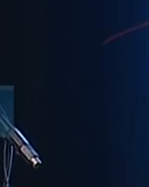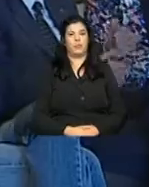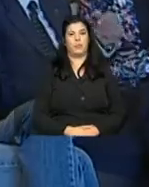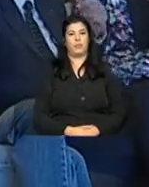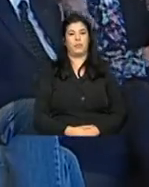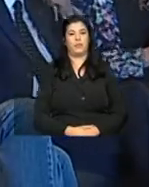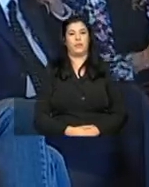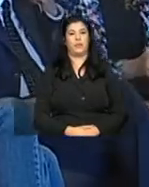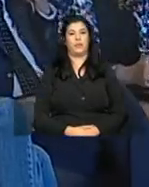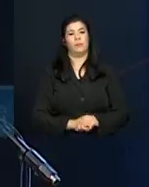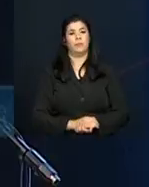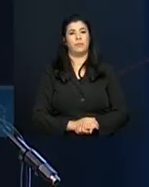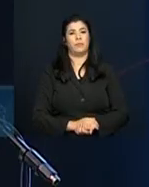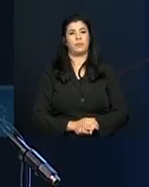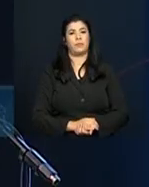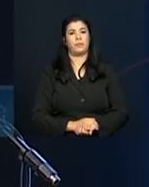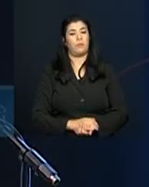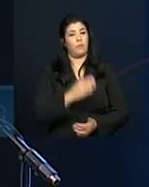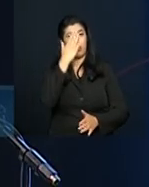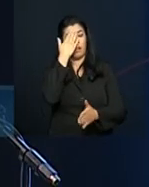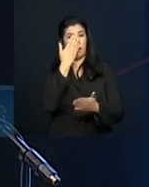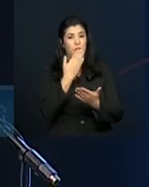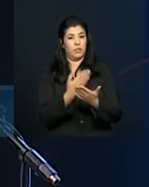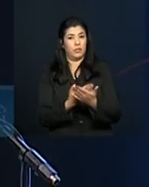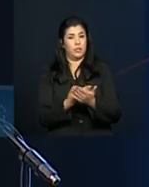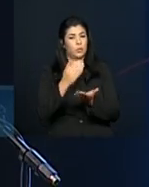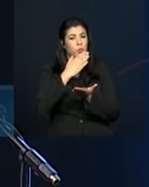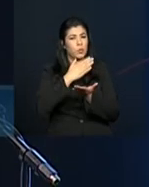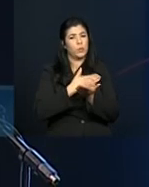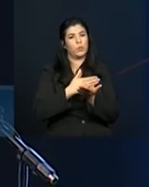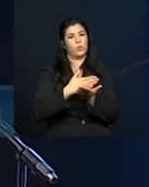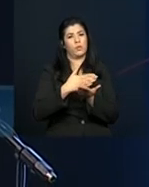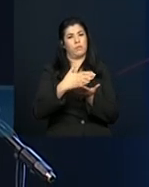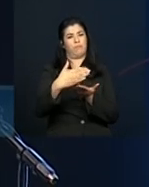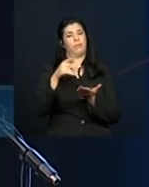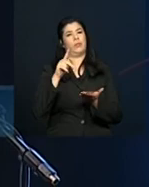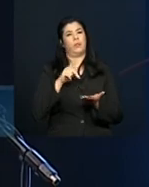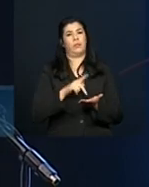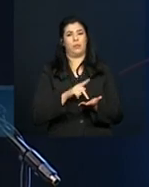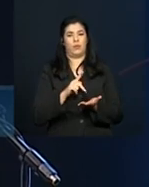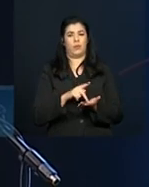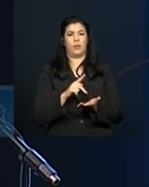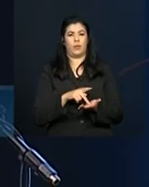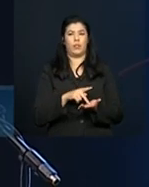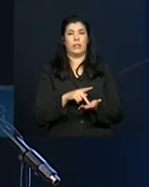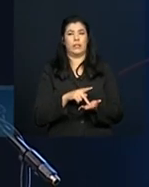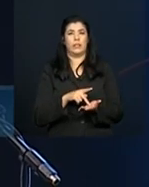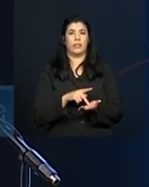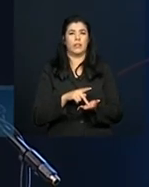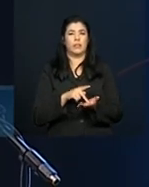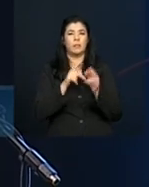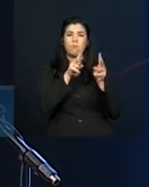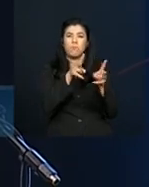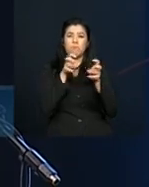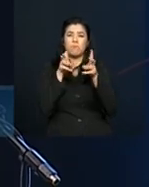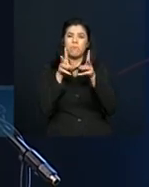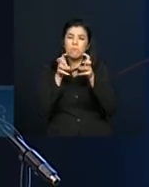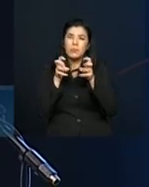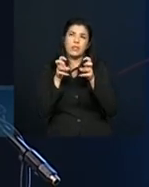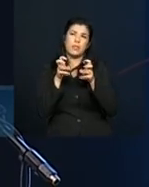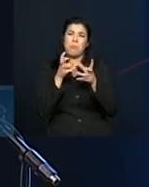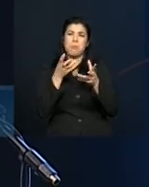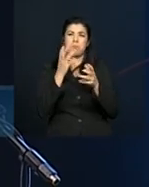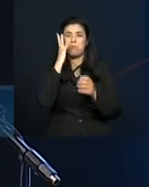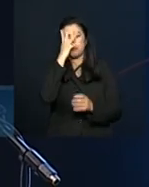República. Essa iniciativa, eu acho que é uma verdadeira... A minha leitura talvez seja um pouco bélica,